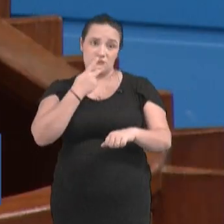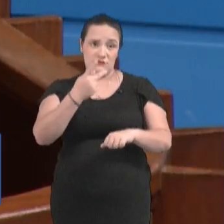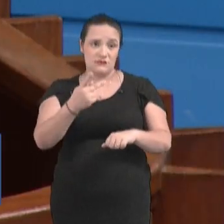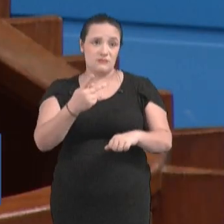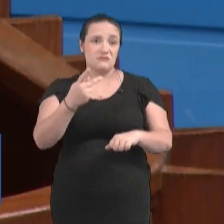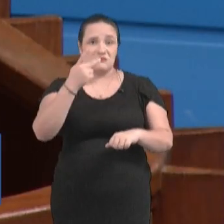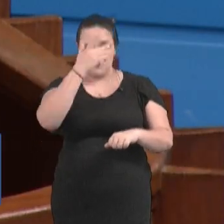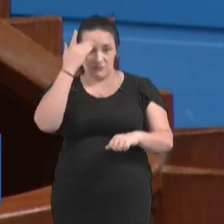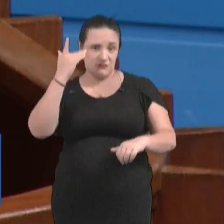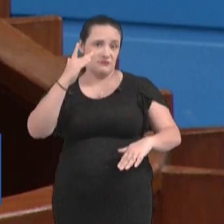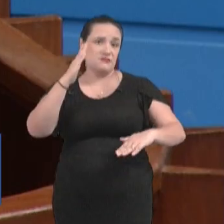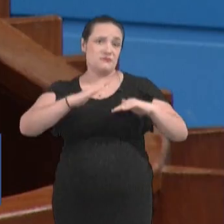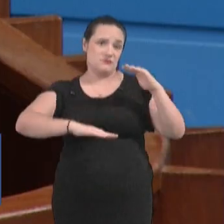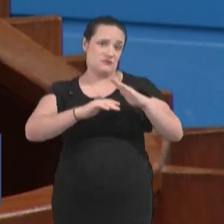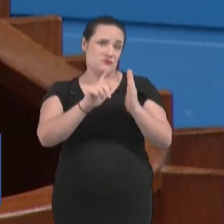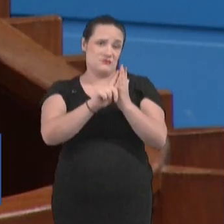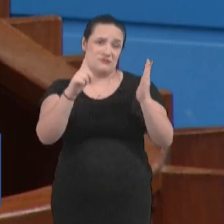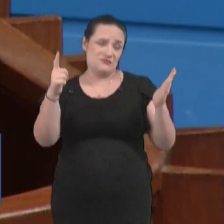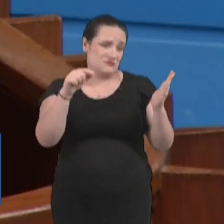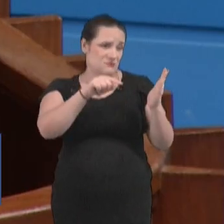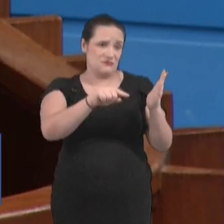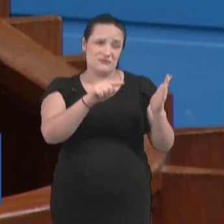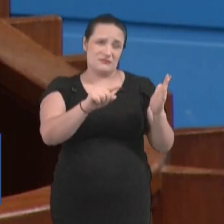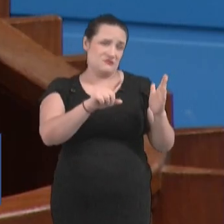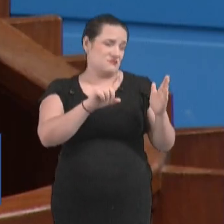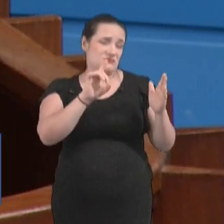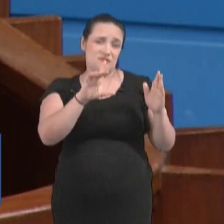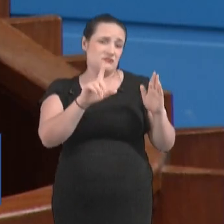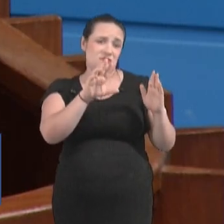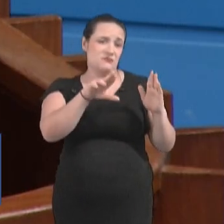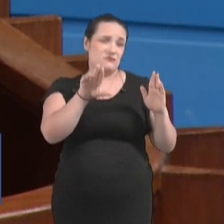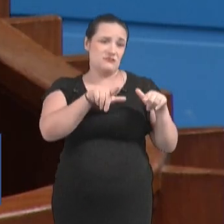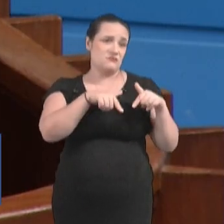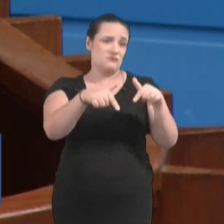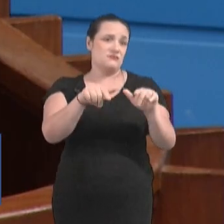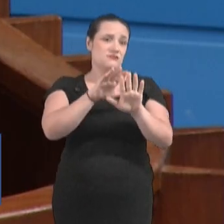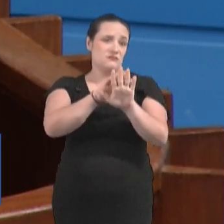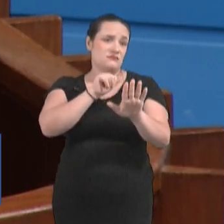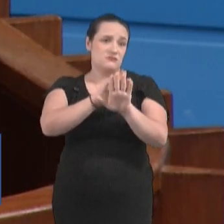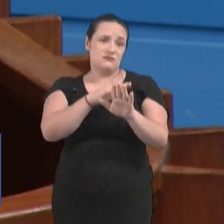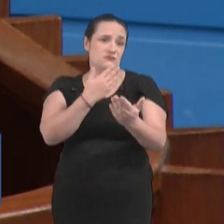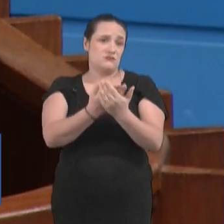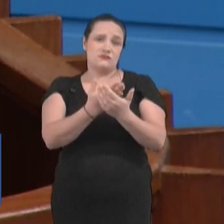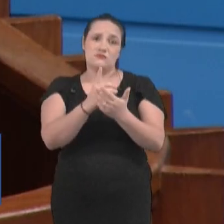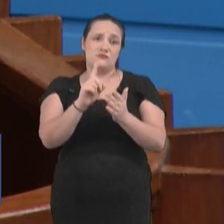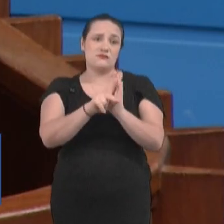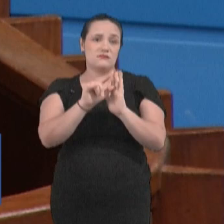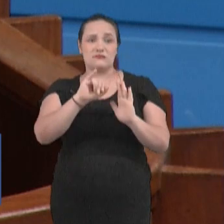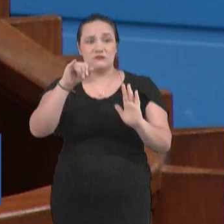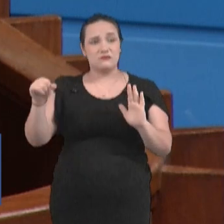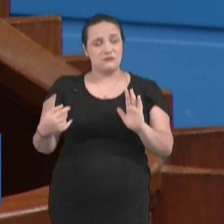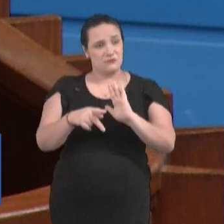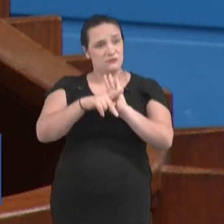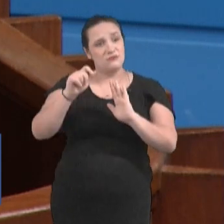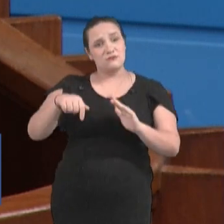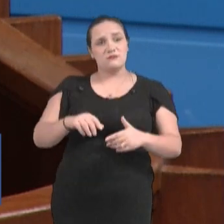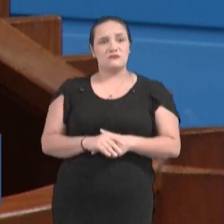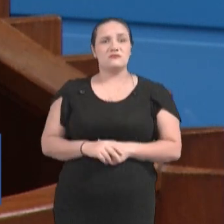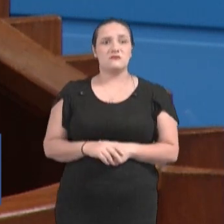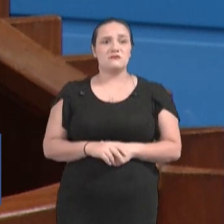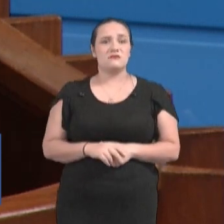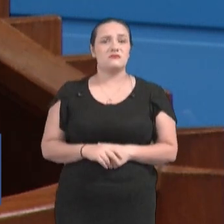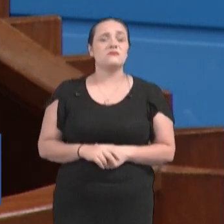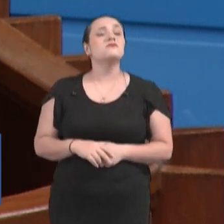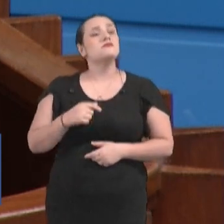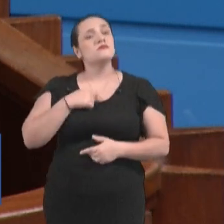uma imprensa, por um jornalista que eu acredito que militou no lugar de estudar o projeto proposto por essa casa, vim fazer uma